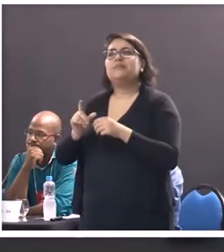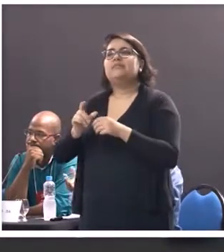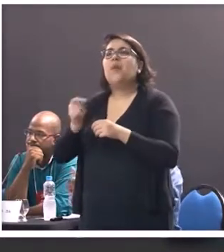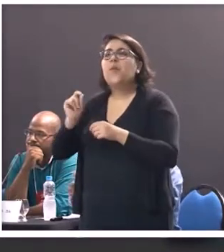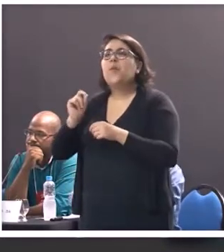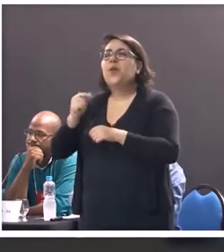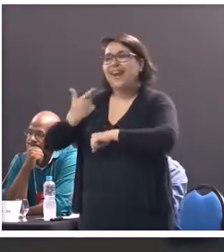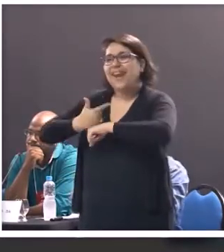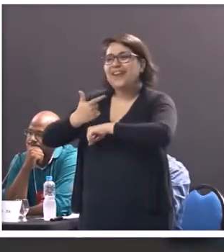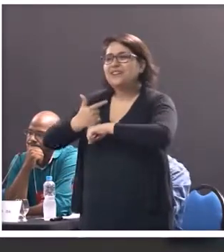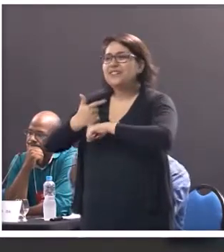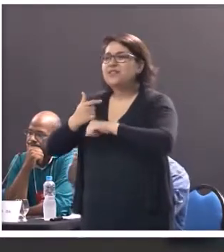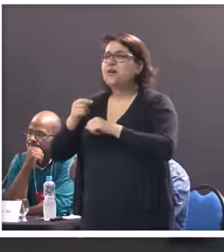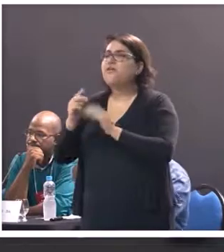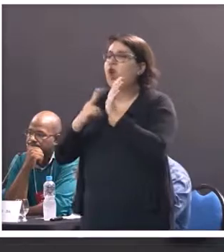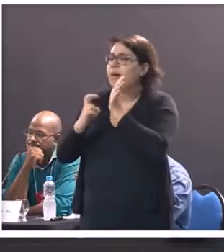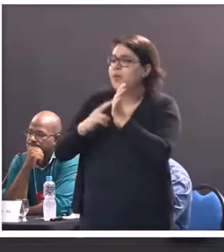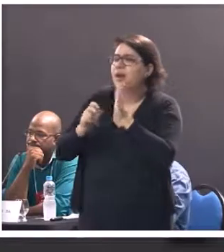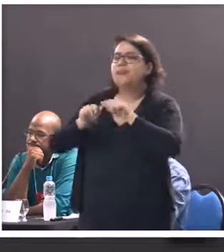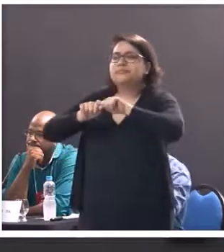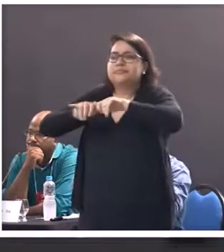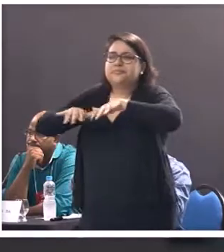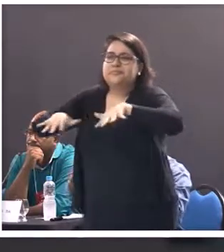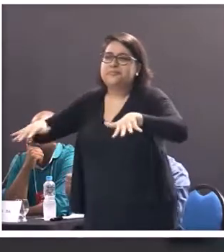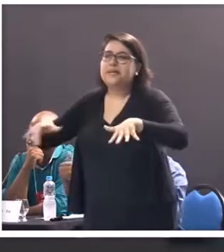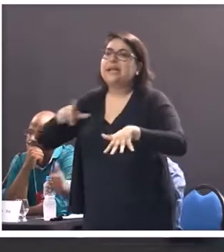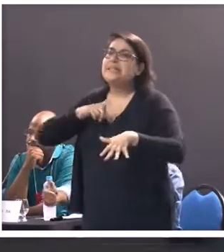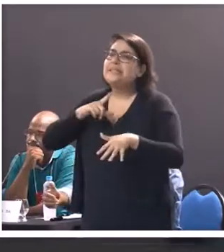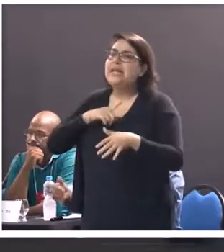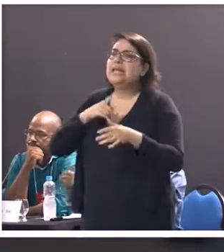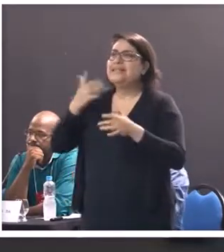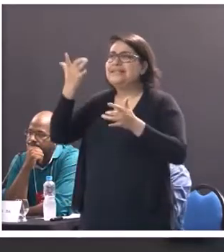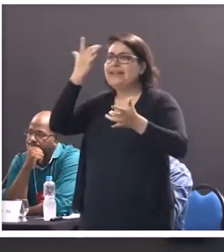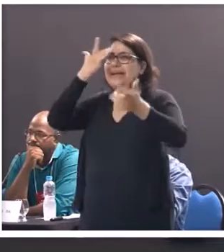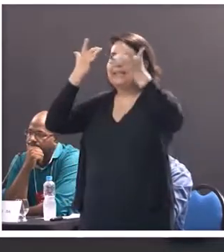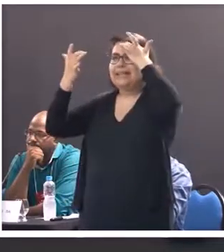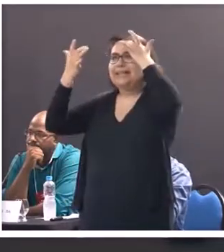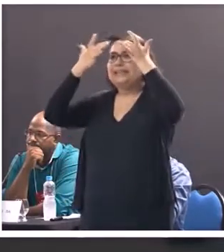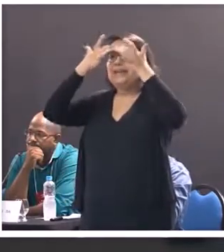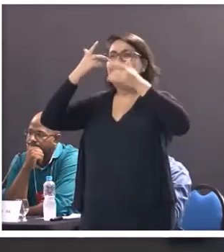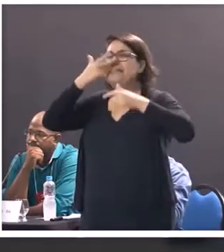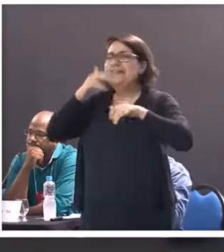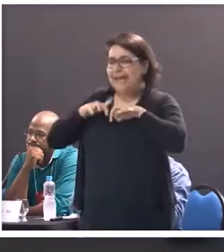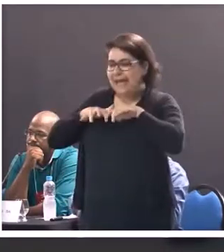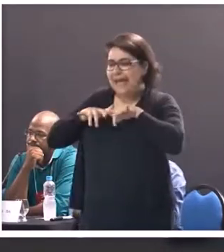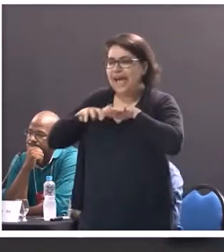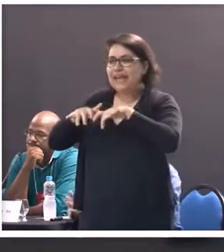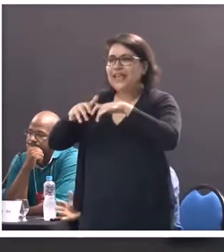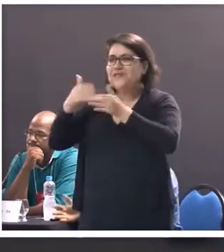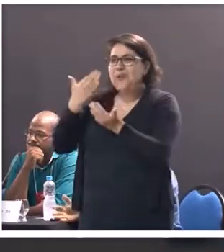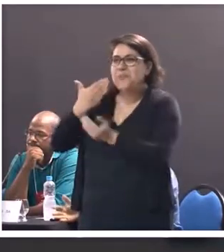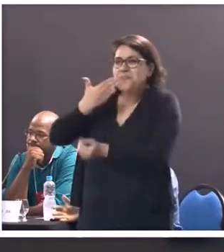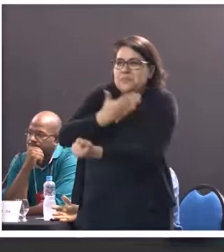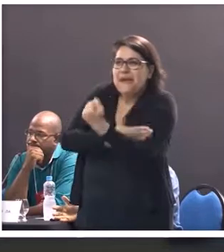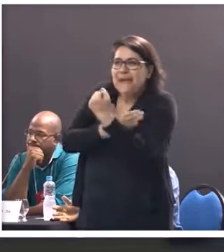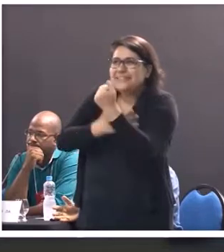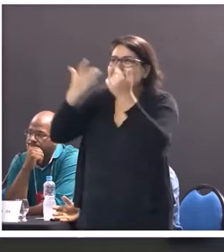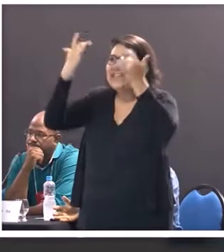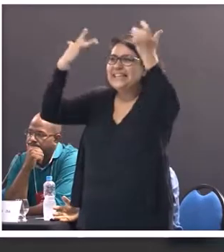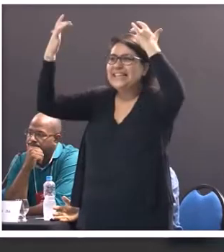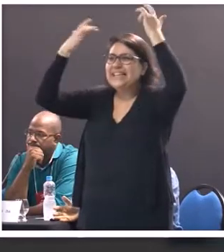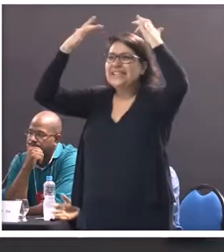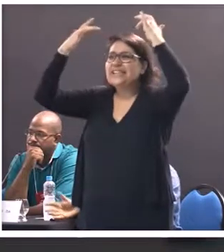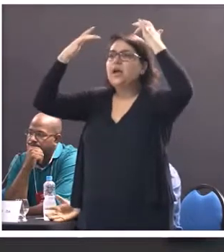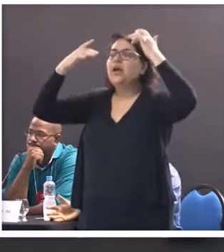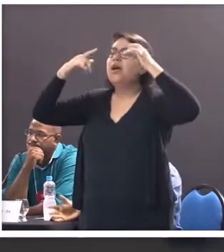de vocabulário, você ter mais pastas, mais ferramentas para você utilizar, é claro que vai contribuir muito para a sua